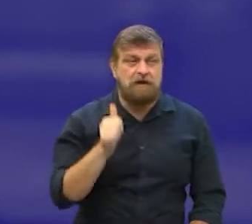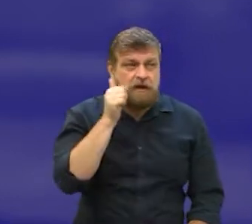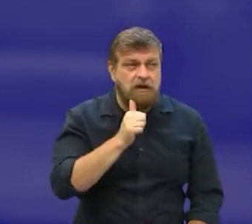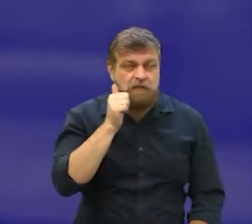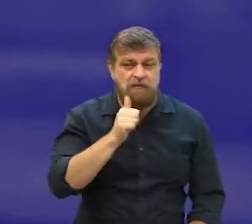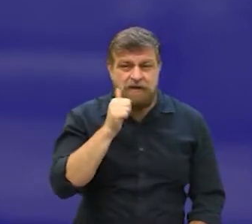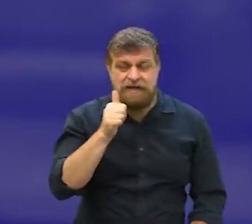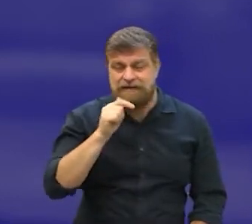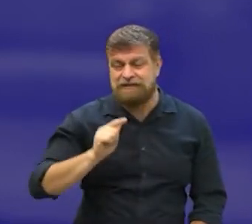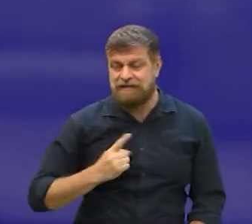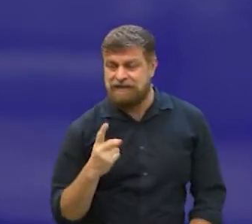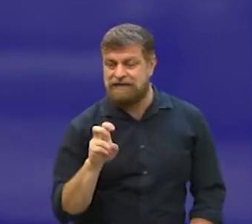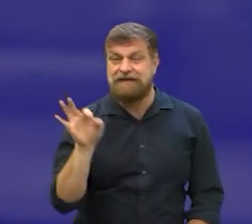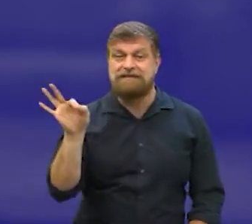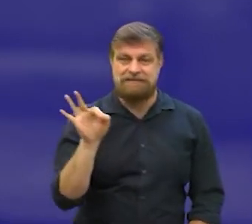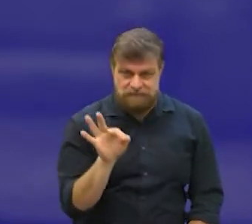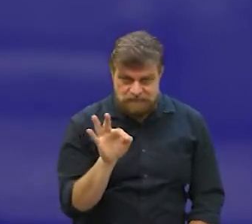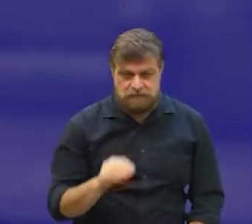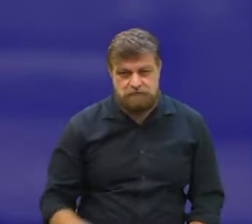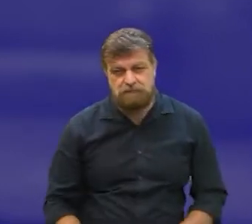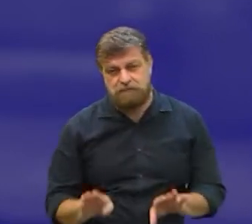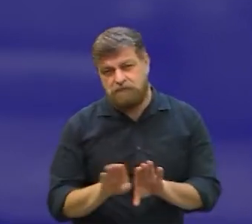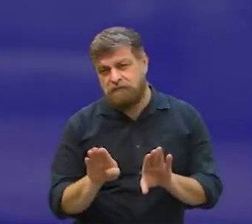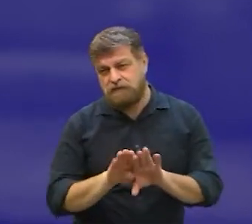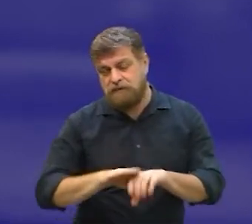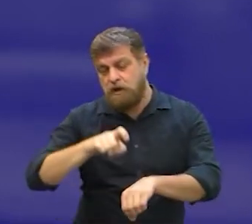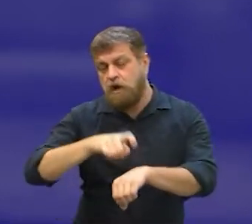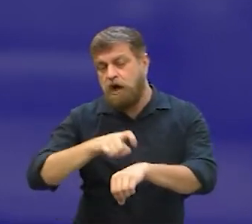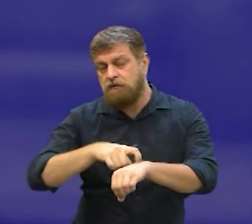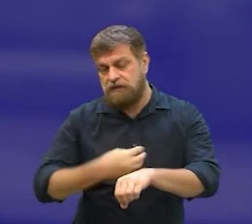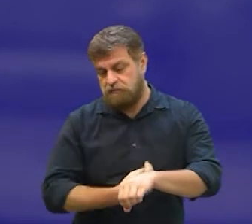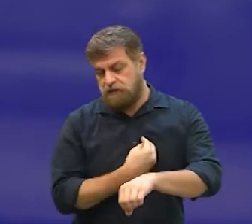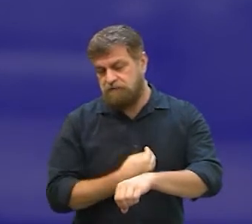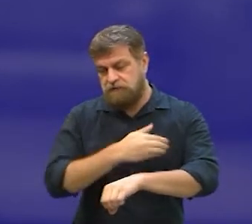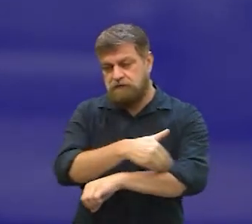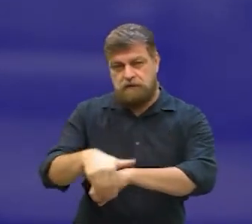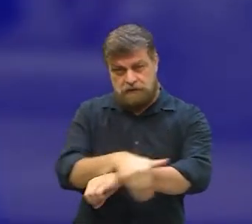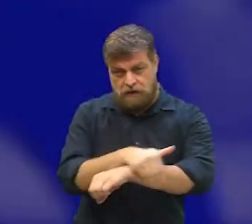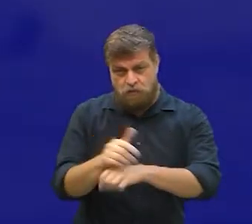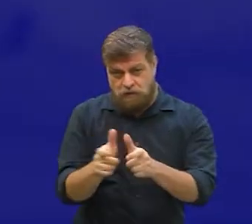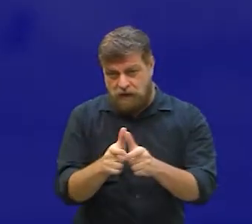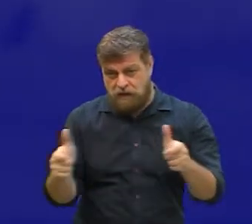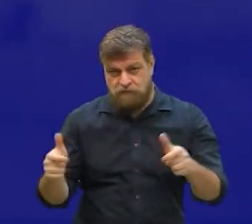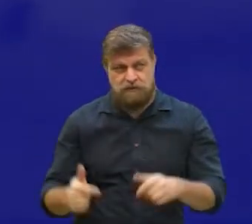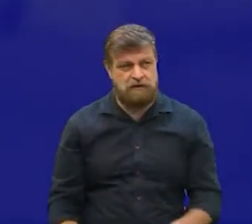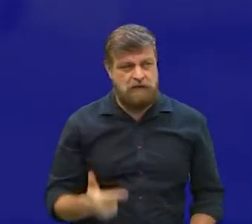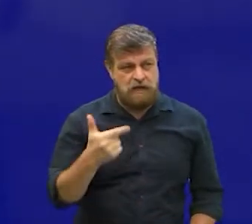e as mulheres representaram 15%. Em relação ao tempo de vivência na rua, a